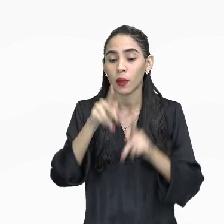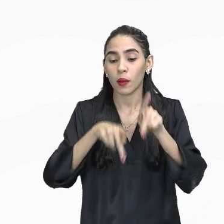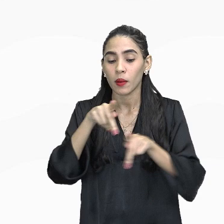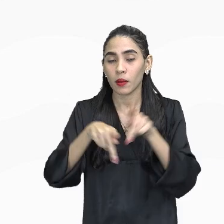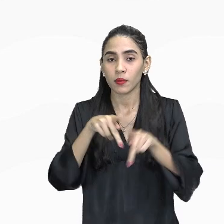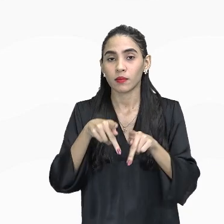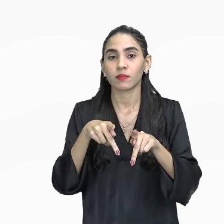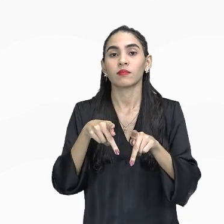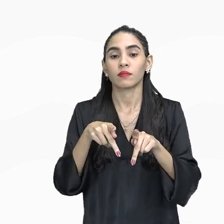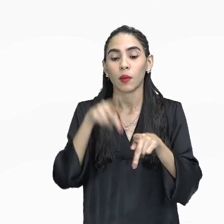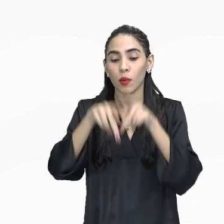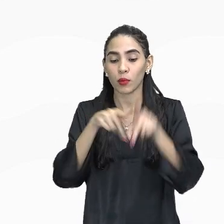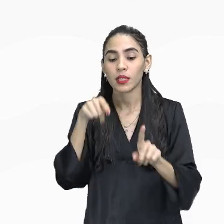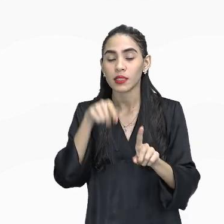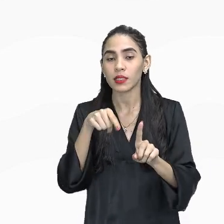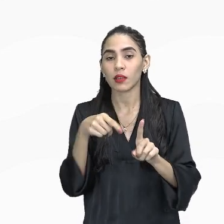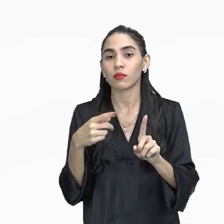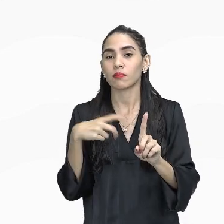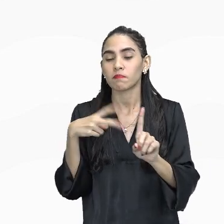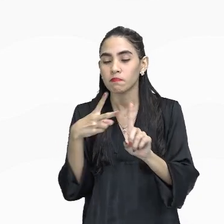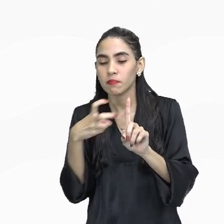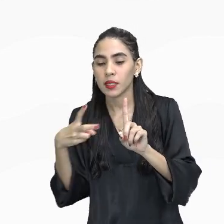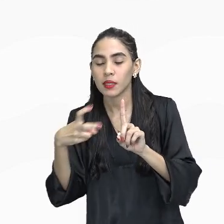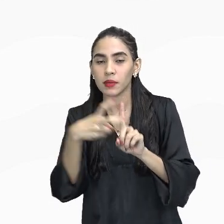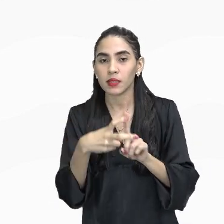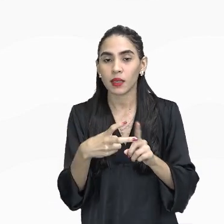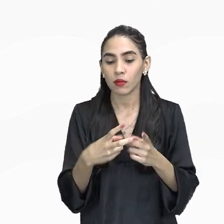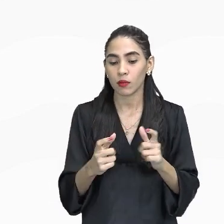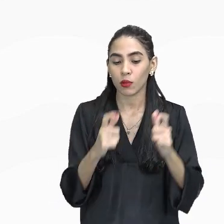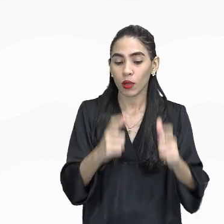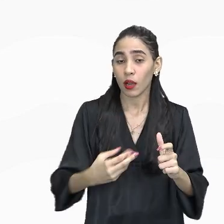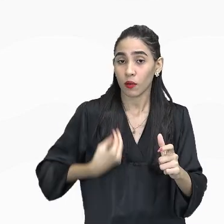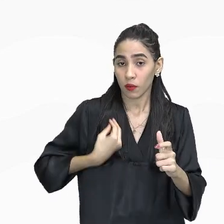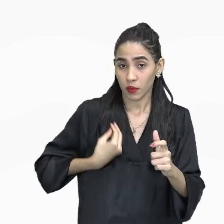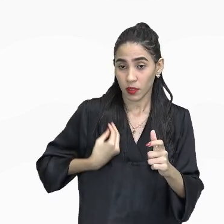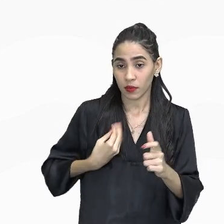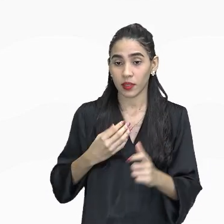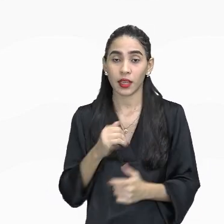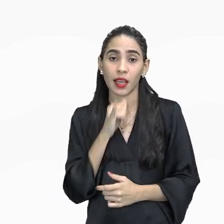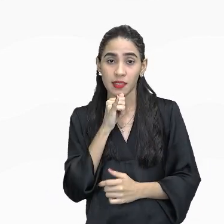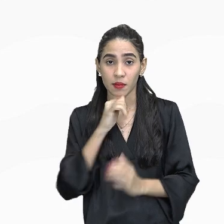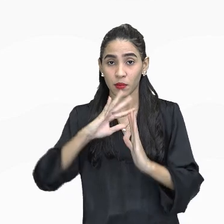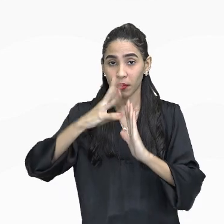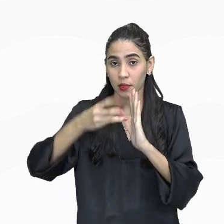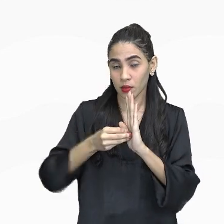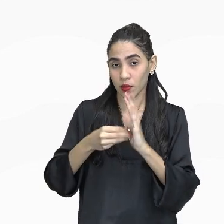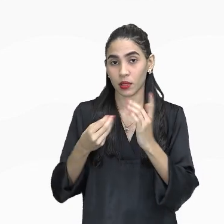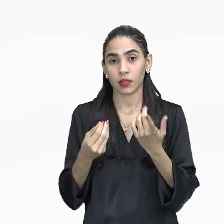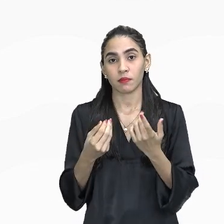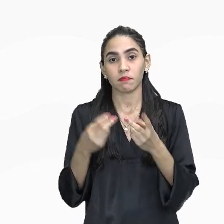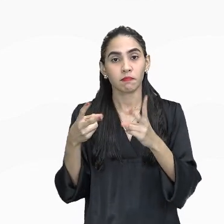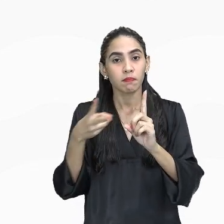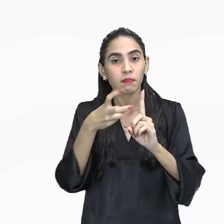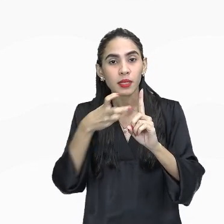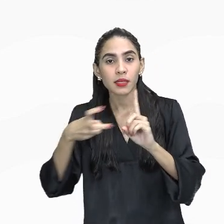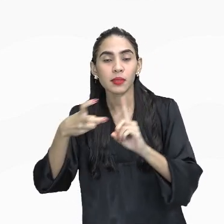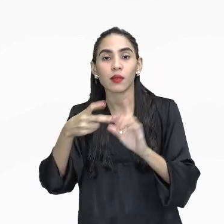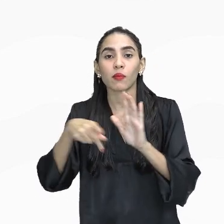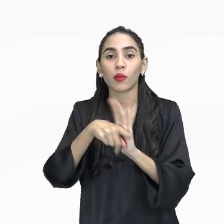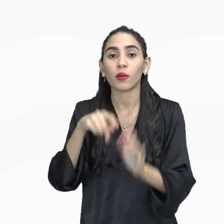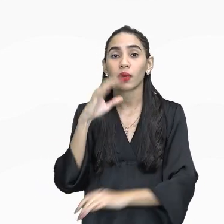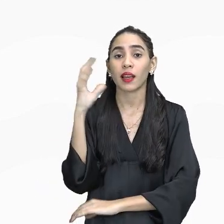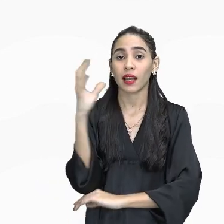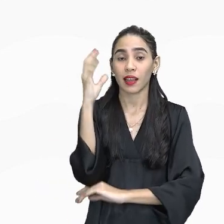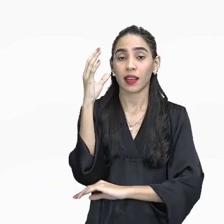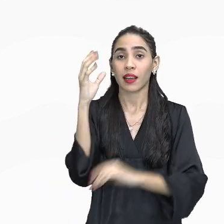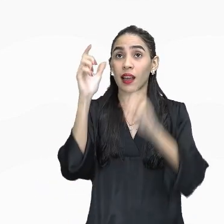percepção que as pessoas têm que estão vivendo ali naquele local, nesse caso da Amazônia, a percepção do clima. E aí